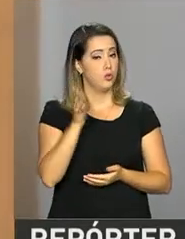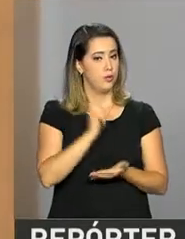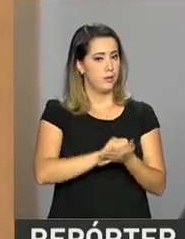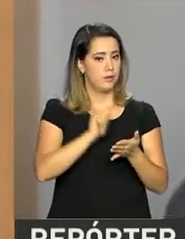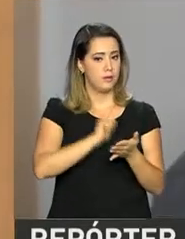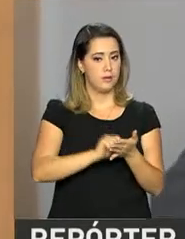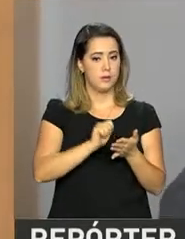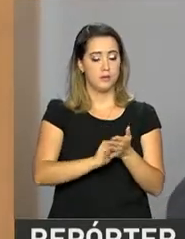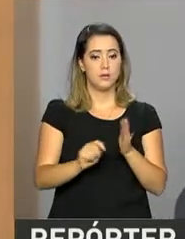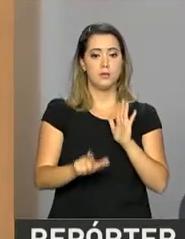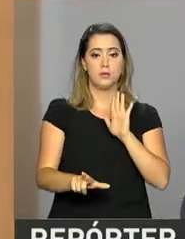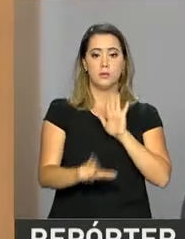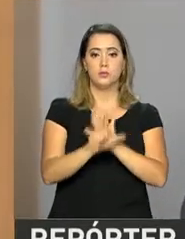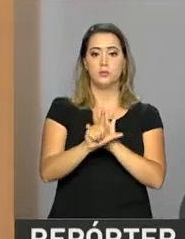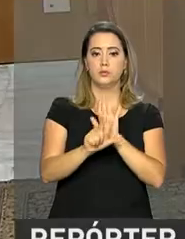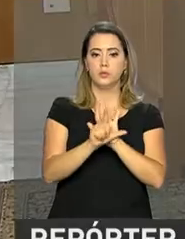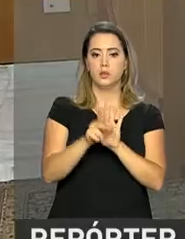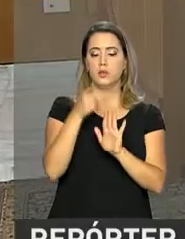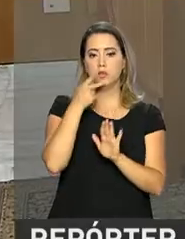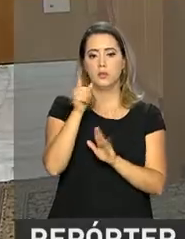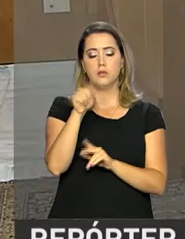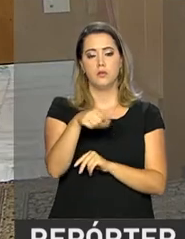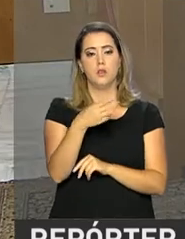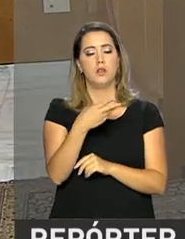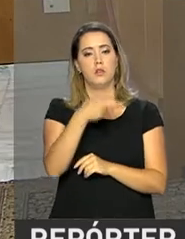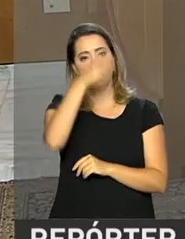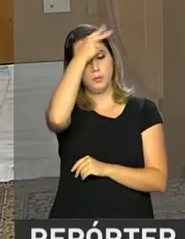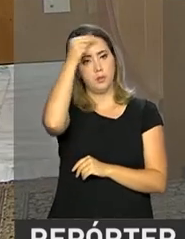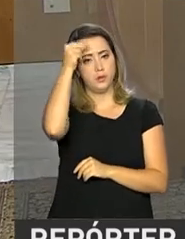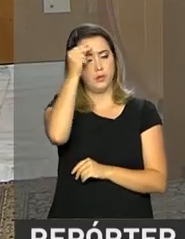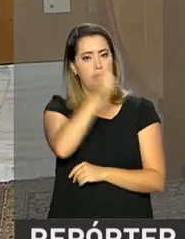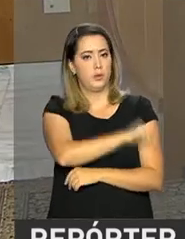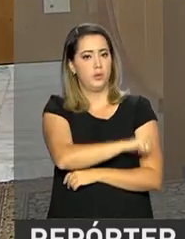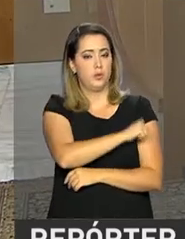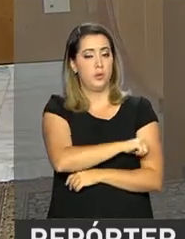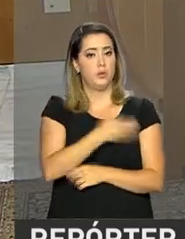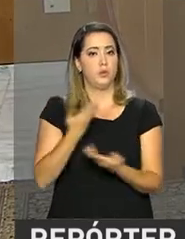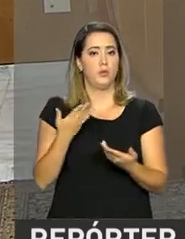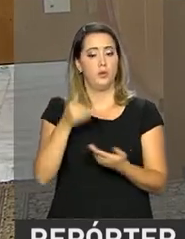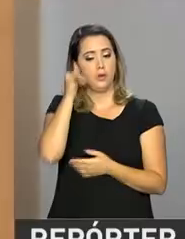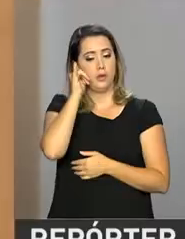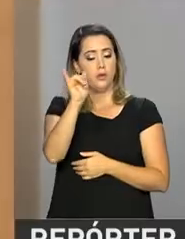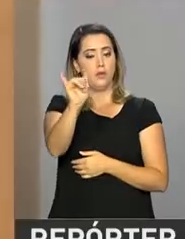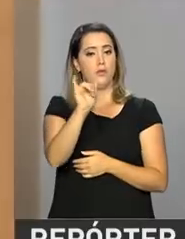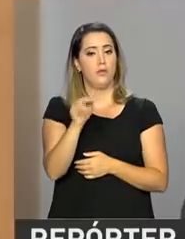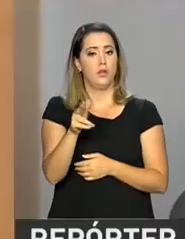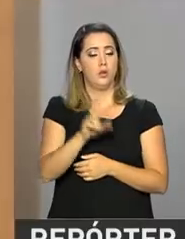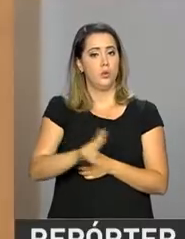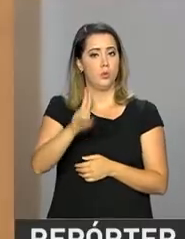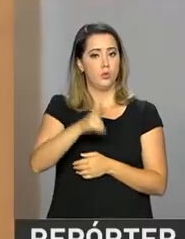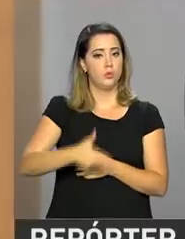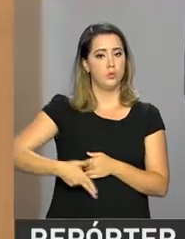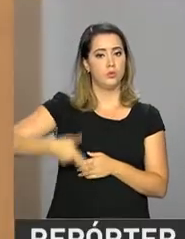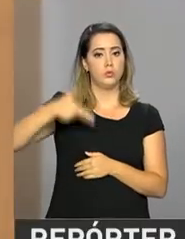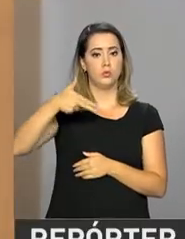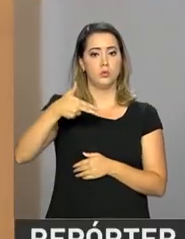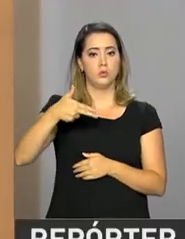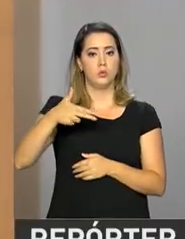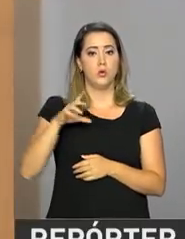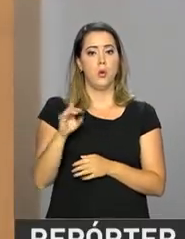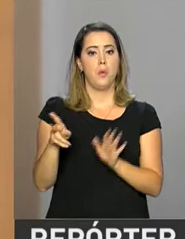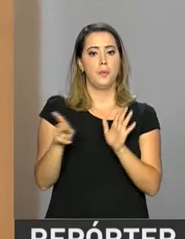pelo prefeito marcelo crivella o que impede o uso de armas de porte